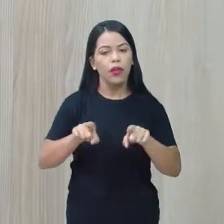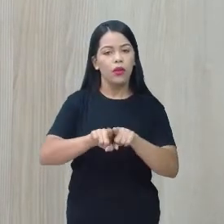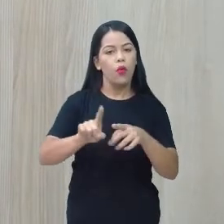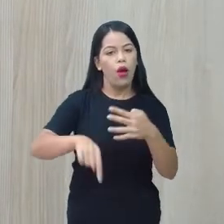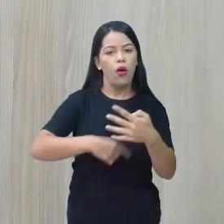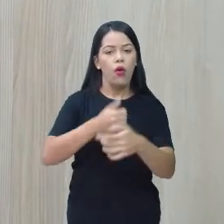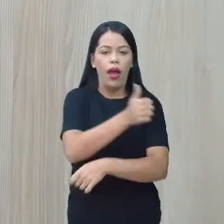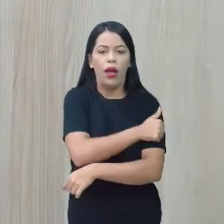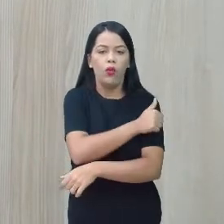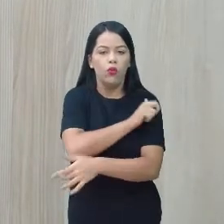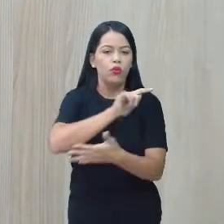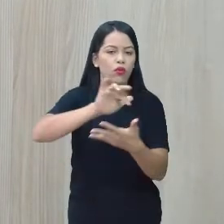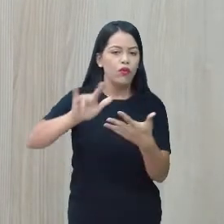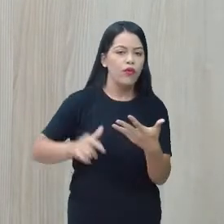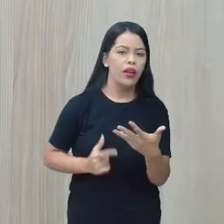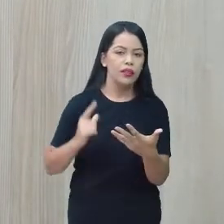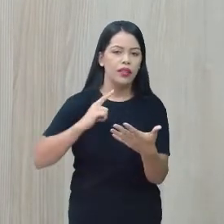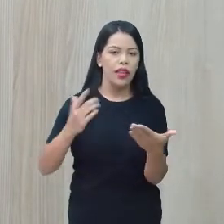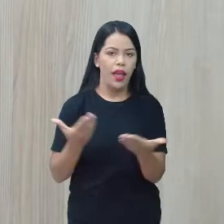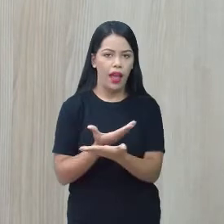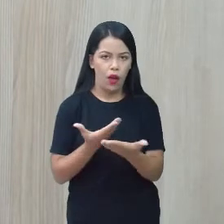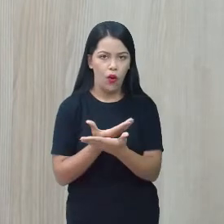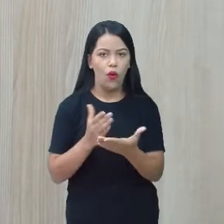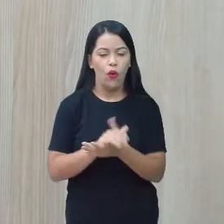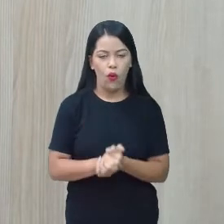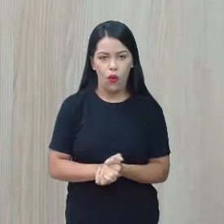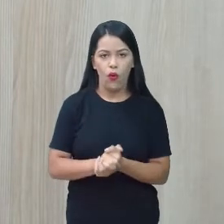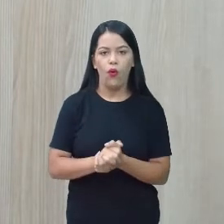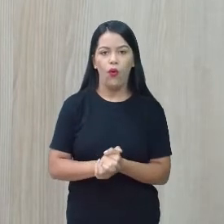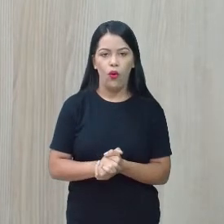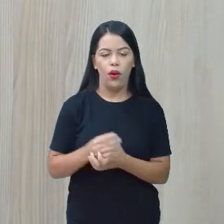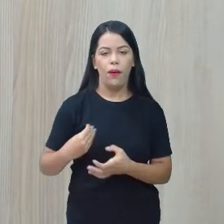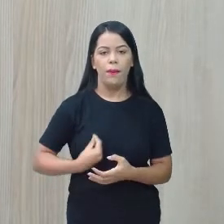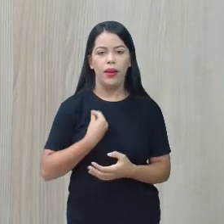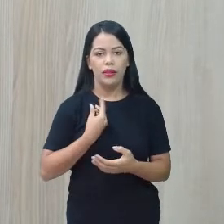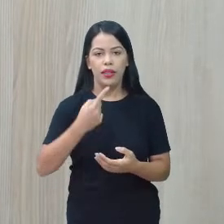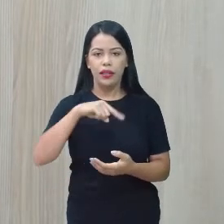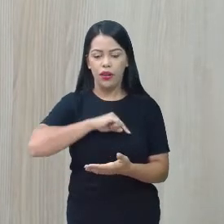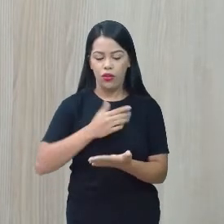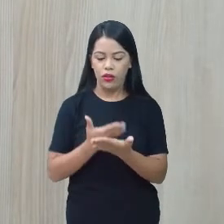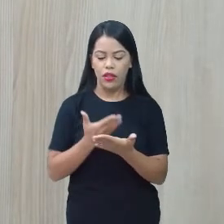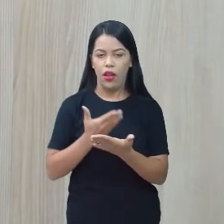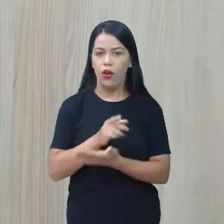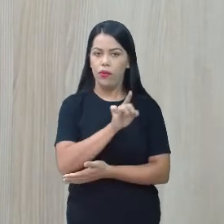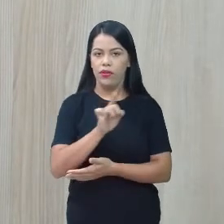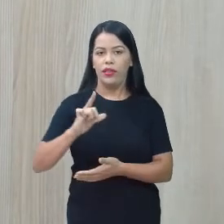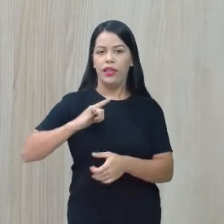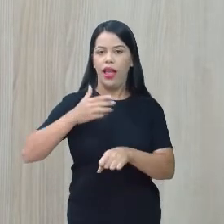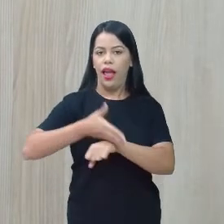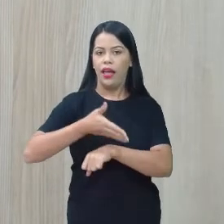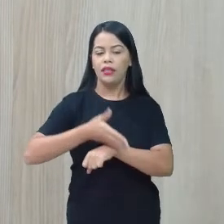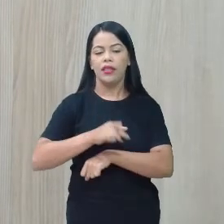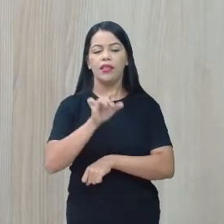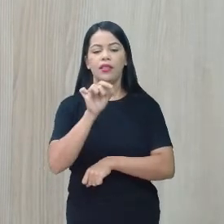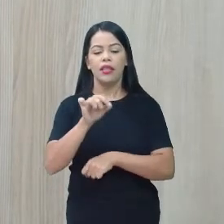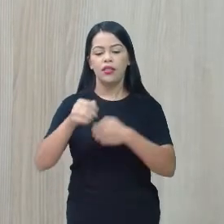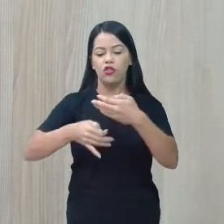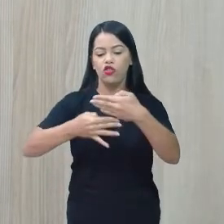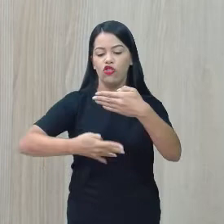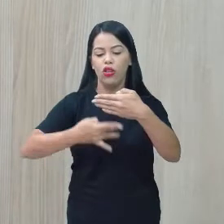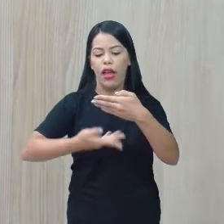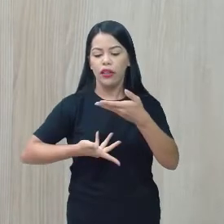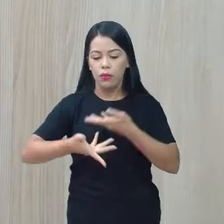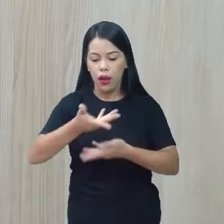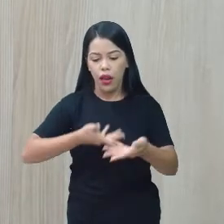a Maria, o David, que está todo mundo aqui presente aqui na nossa aula, para você ter acesso a esse chat aqui